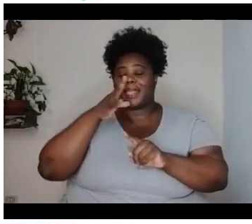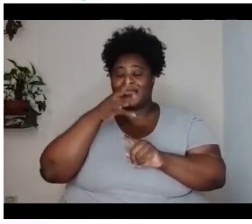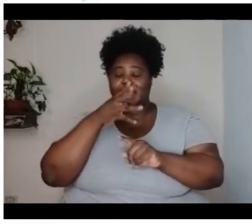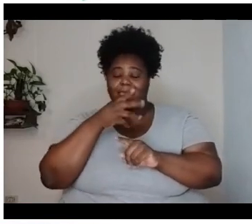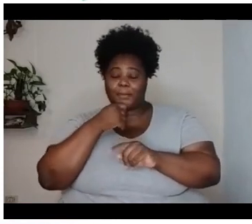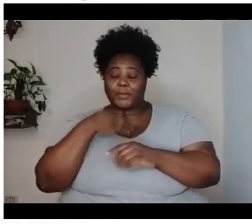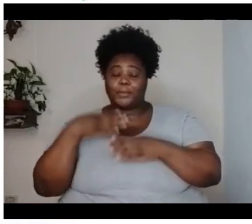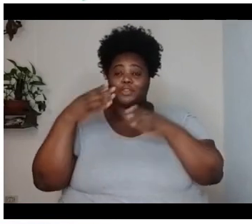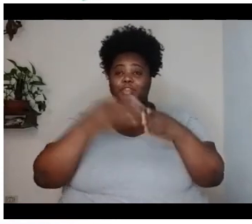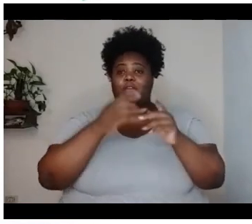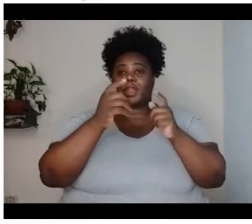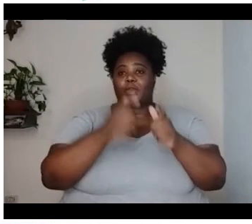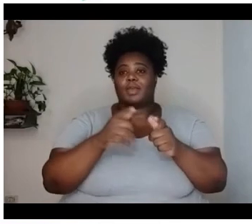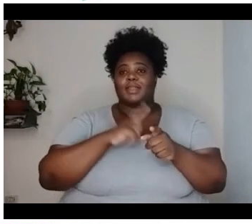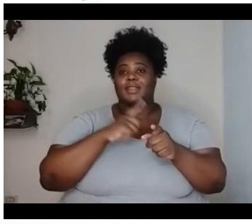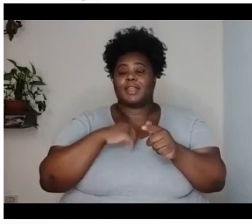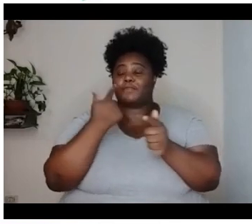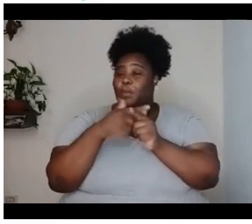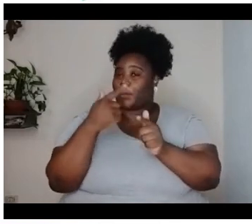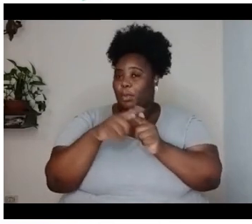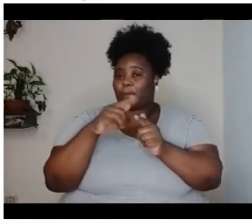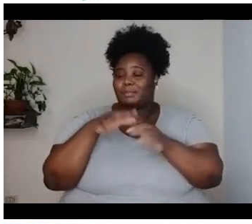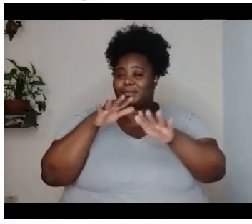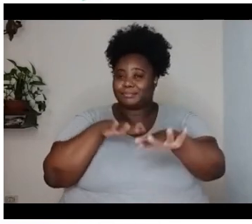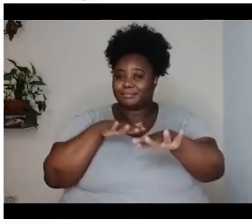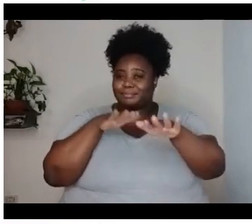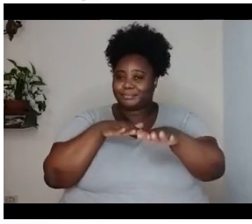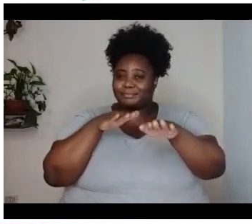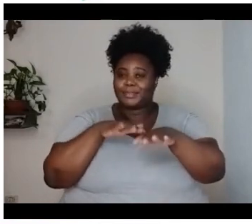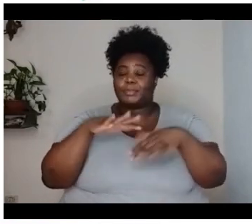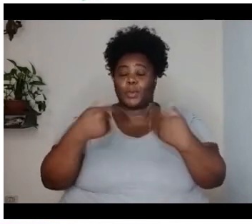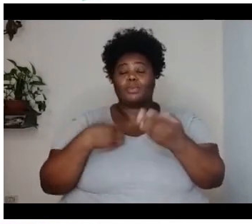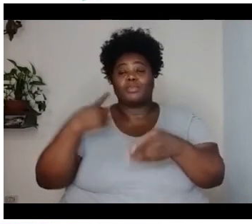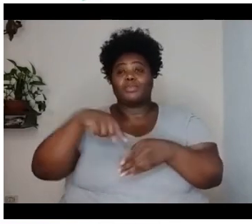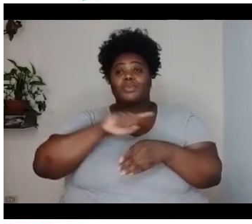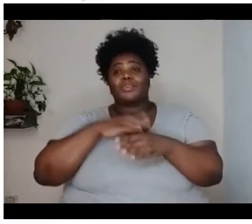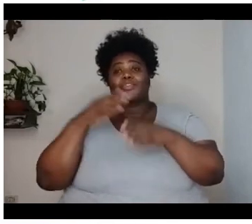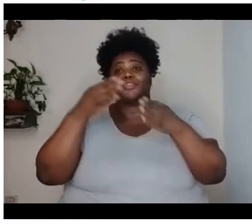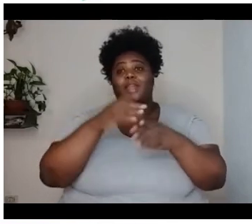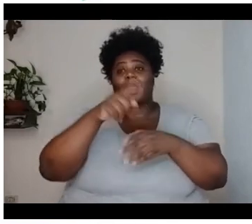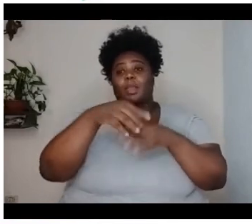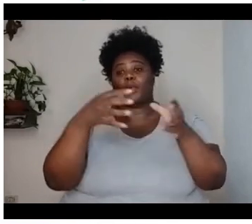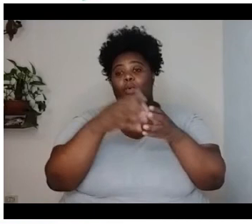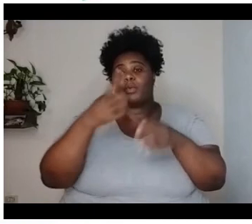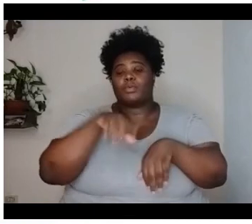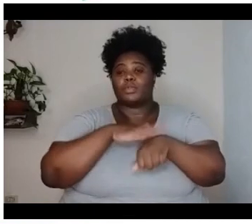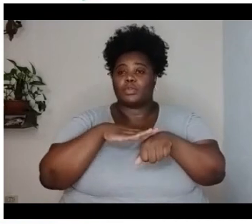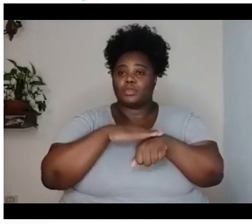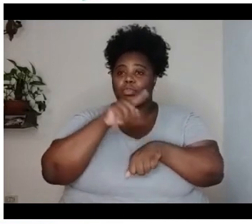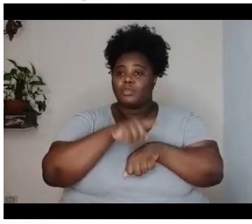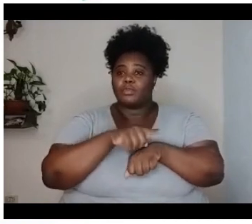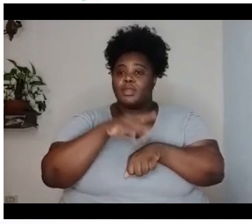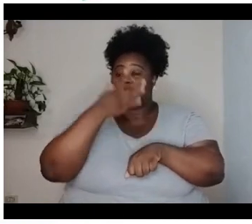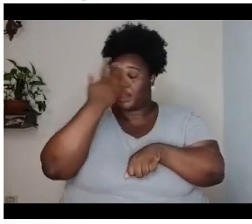lugar, teve um problema no trânsito, e quando nós chegamos, a turma que a gente tinha conversado, dos catadores, que